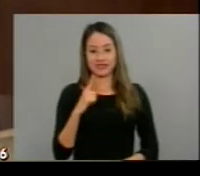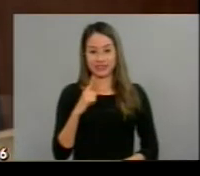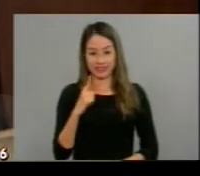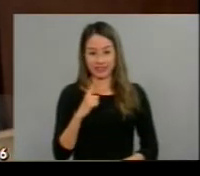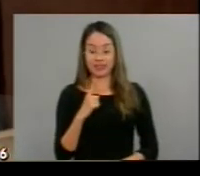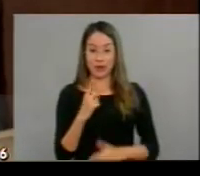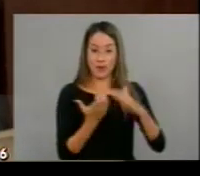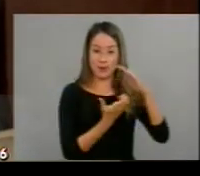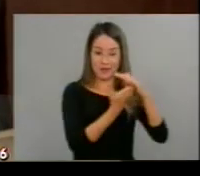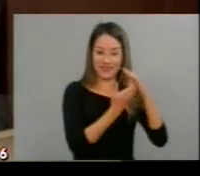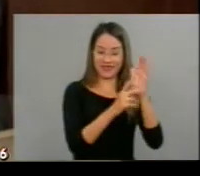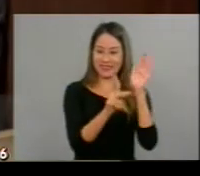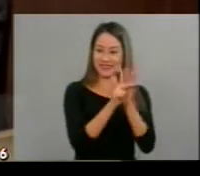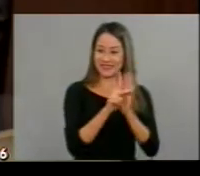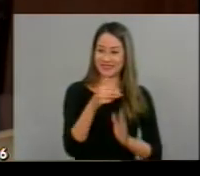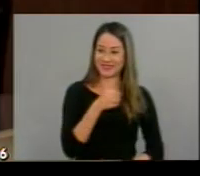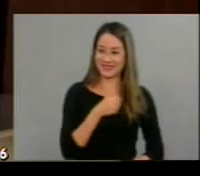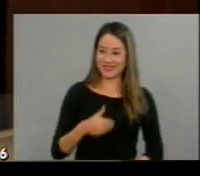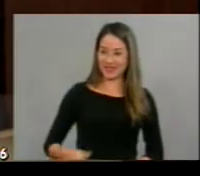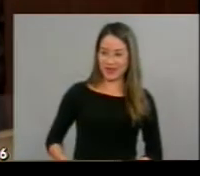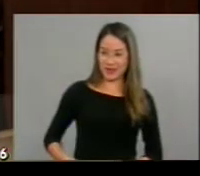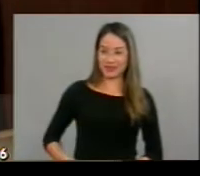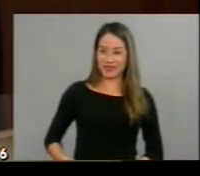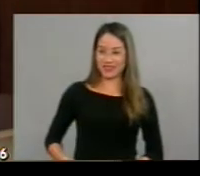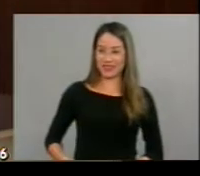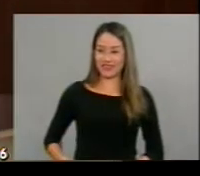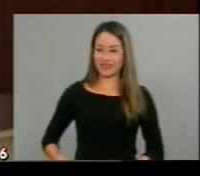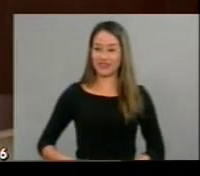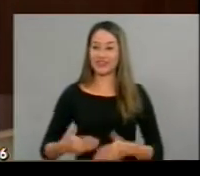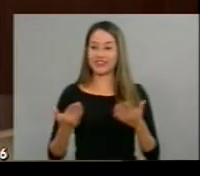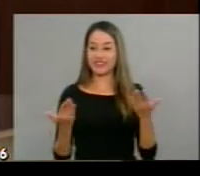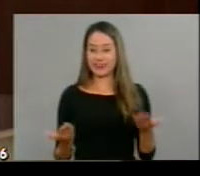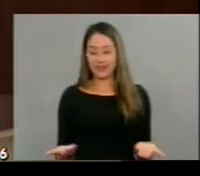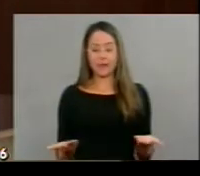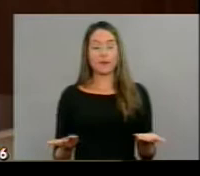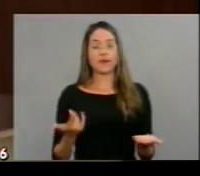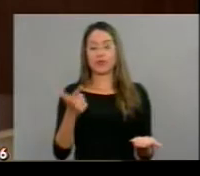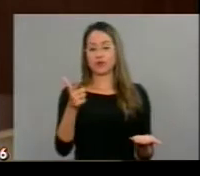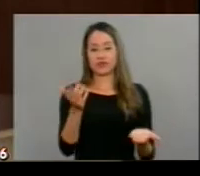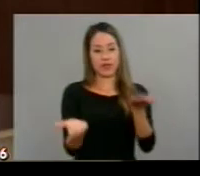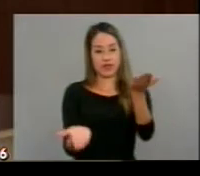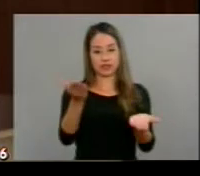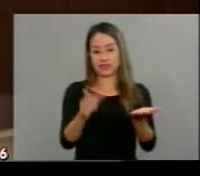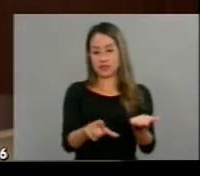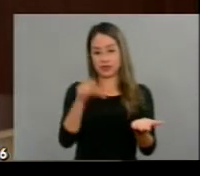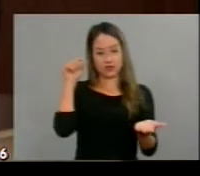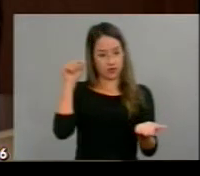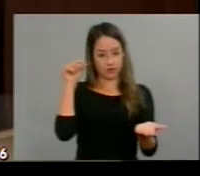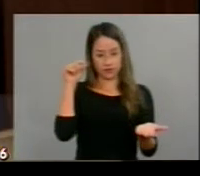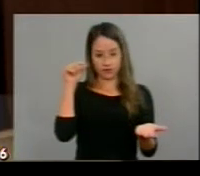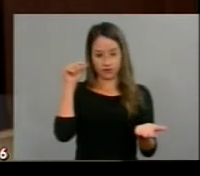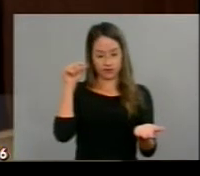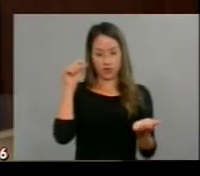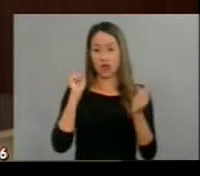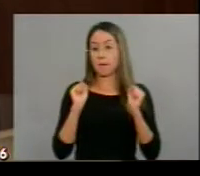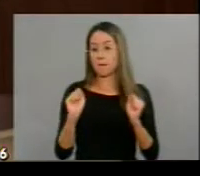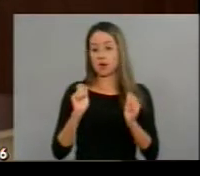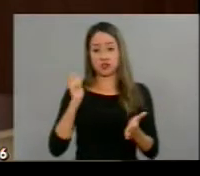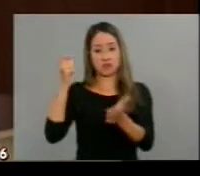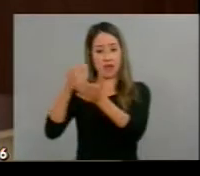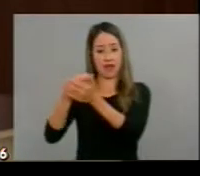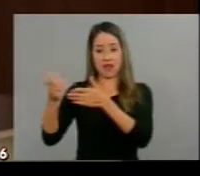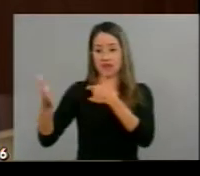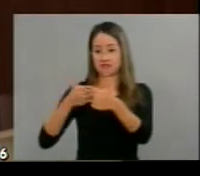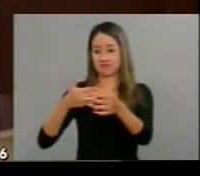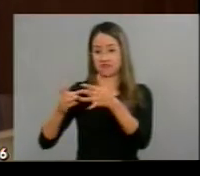não dependente. Portanto, ela é quase uma empresa privada. Ela não faz licitações, ela pode pagar os seus diretores